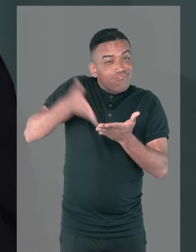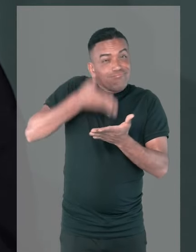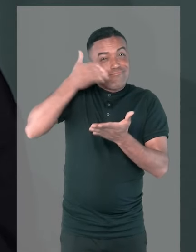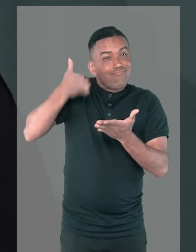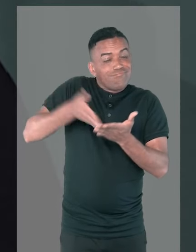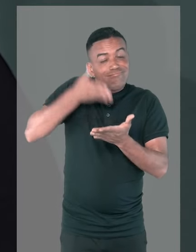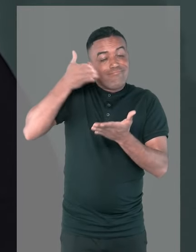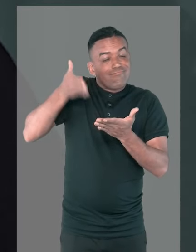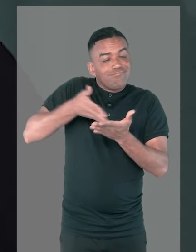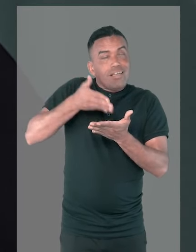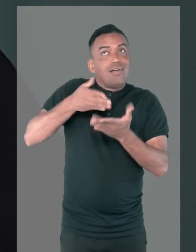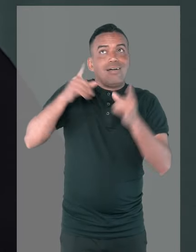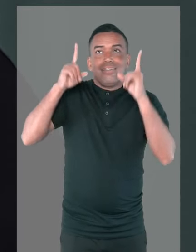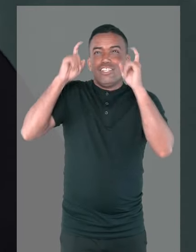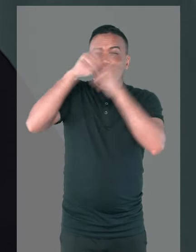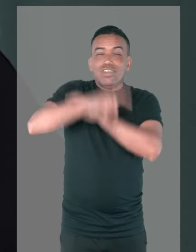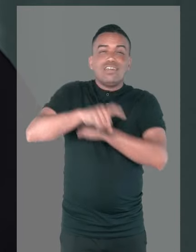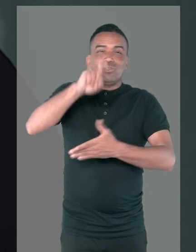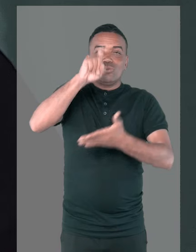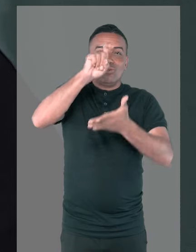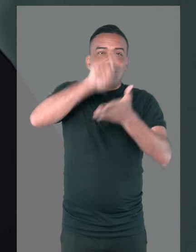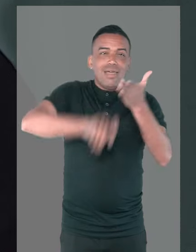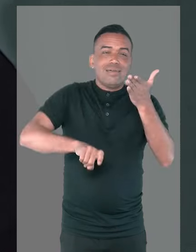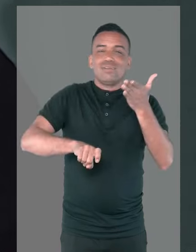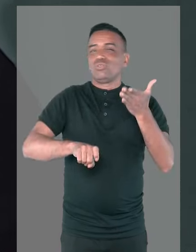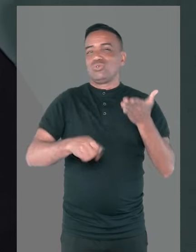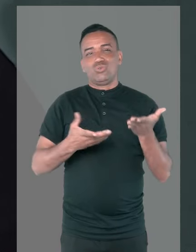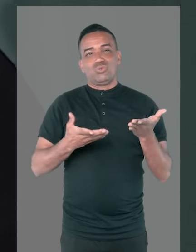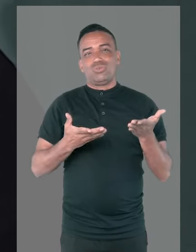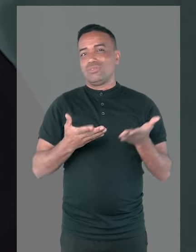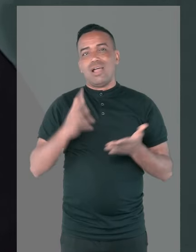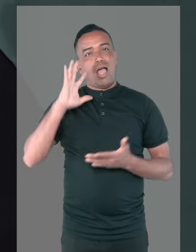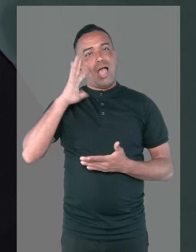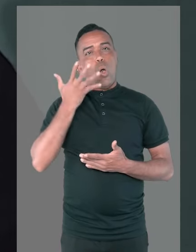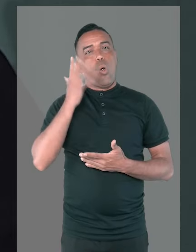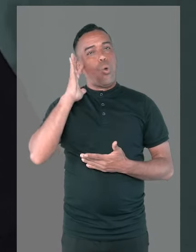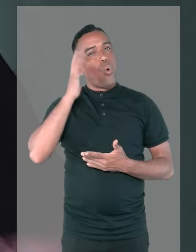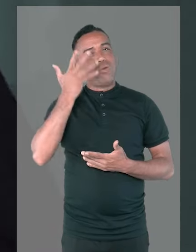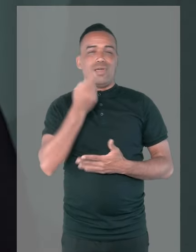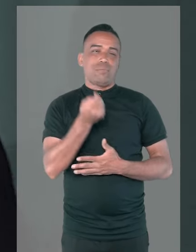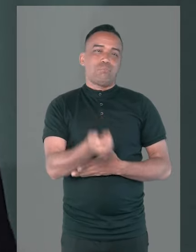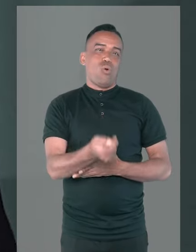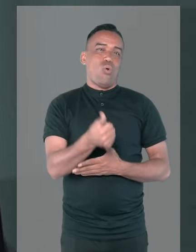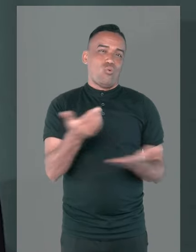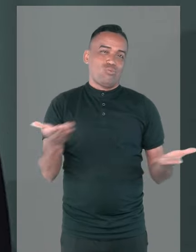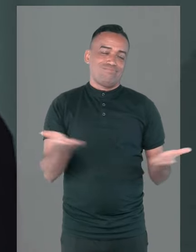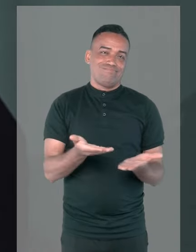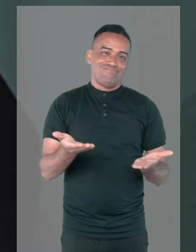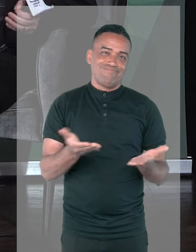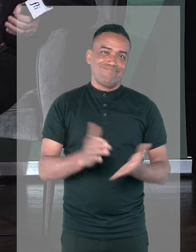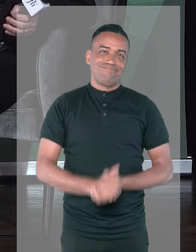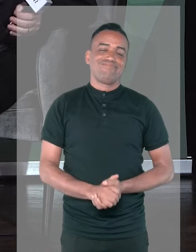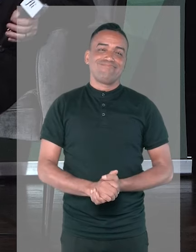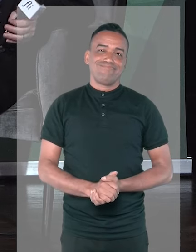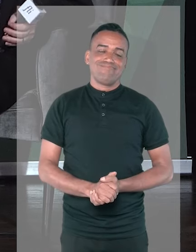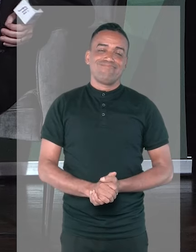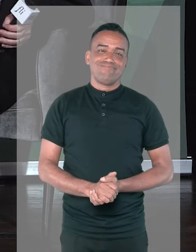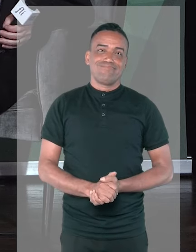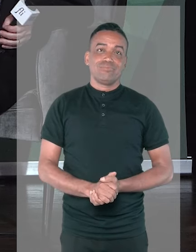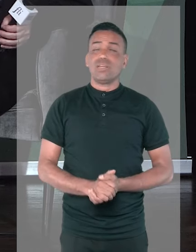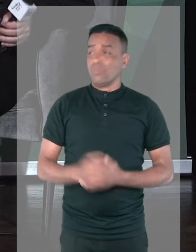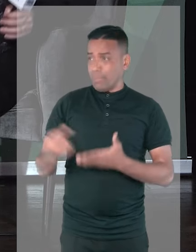texto complexo, é cada vez mais raro no cotidiano, né? Então, enfim.